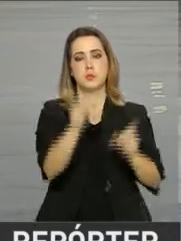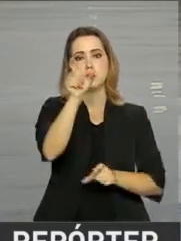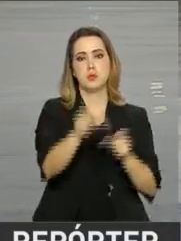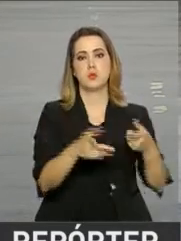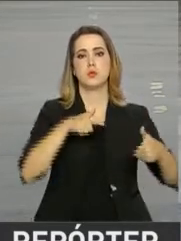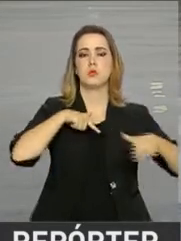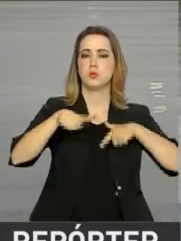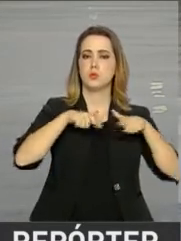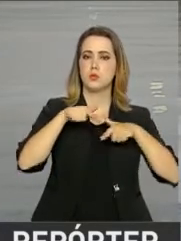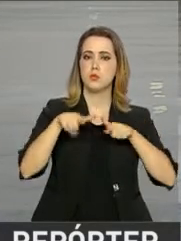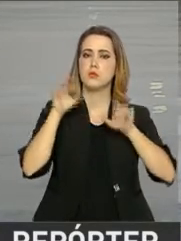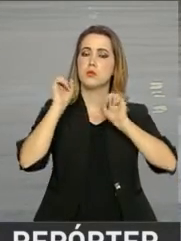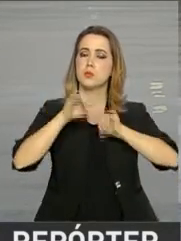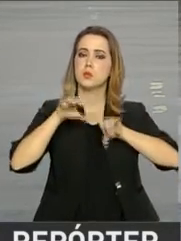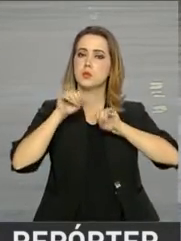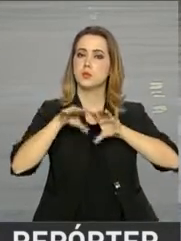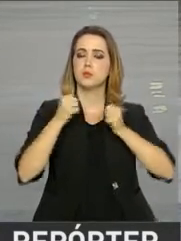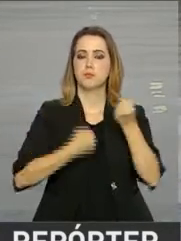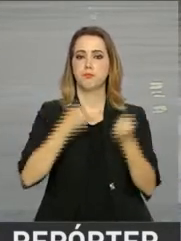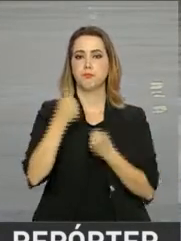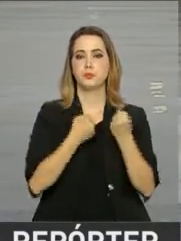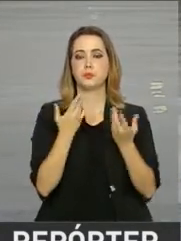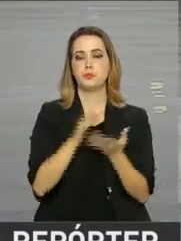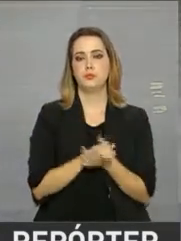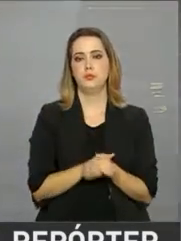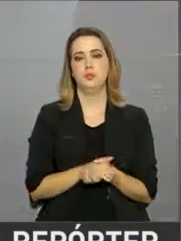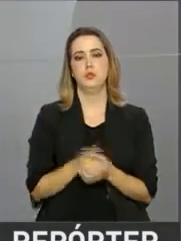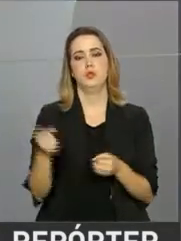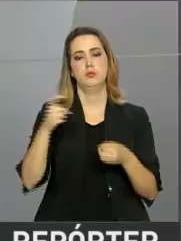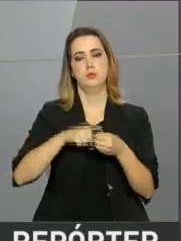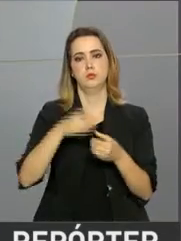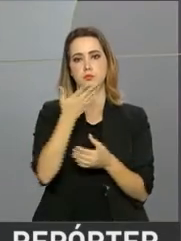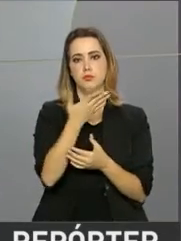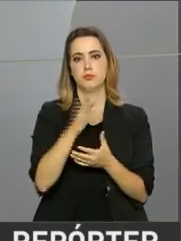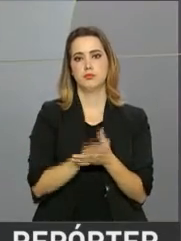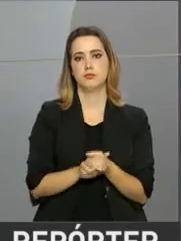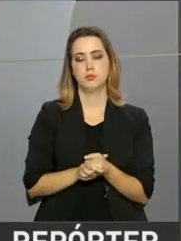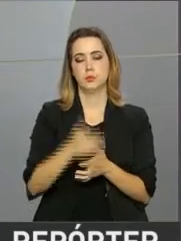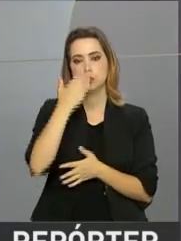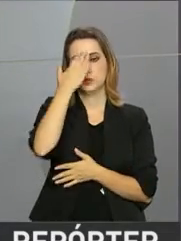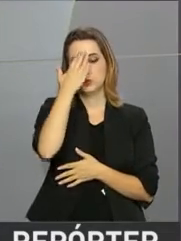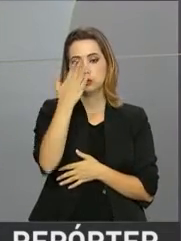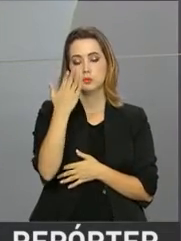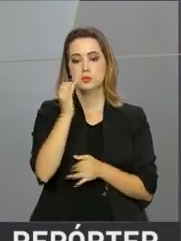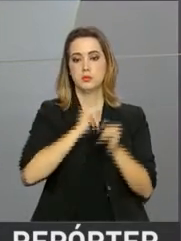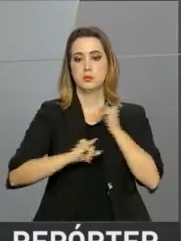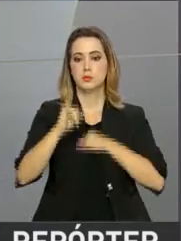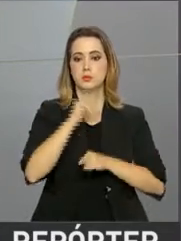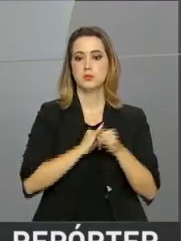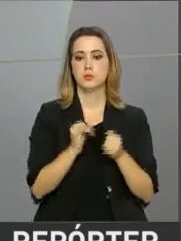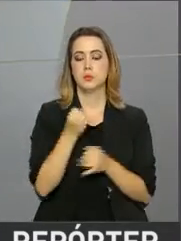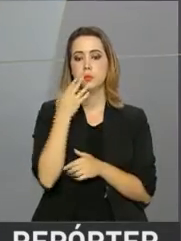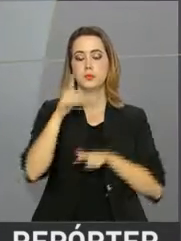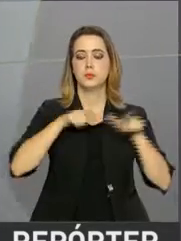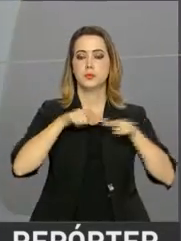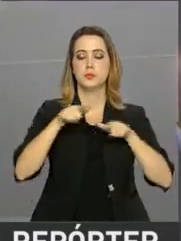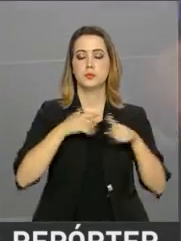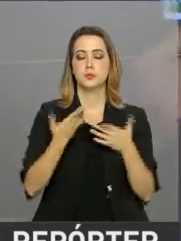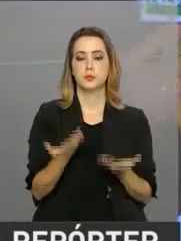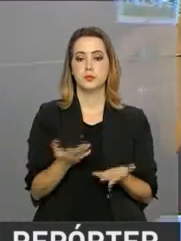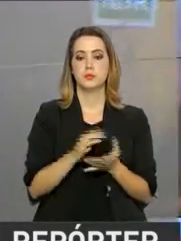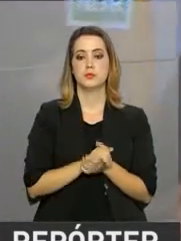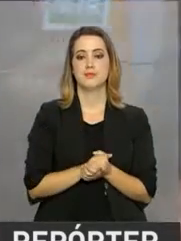ações educativas no trânsito eu voto com você um estúdio zé luis obrigado pela salva pelas informações bom trabalho por